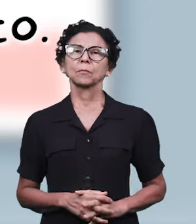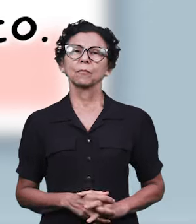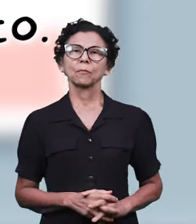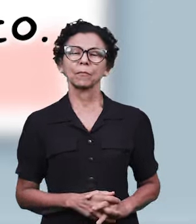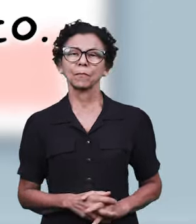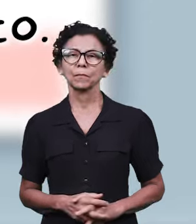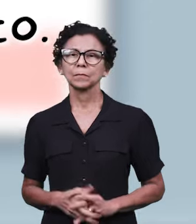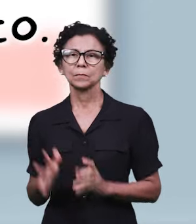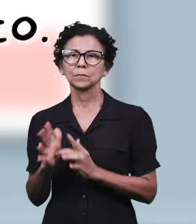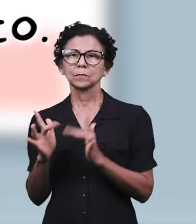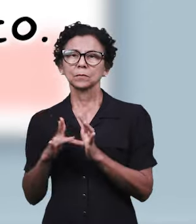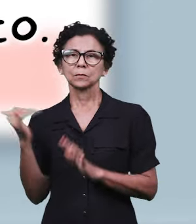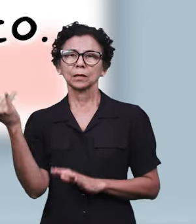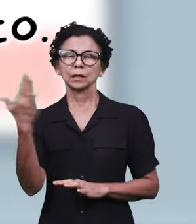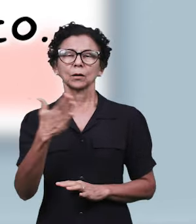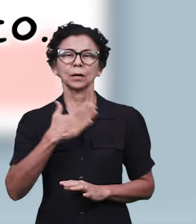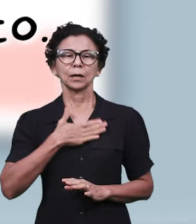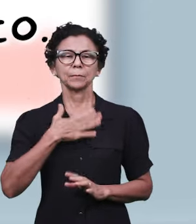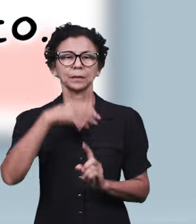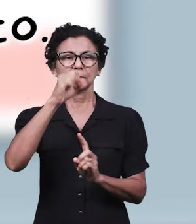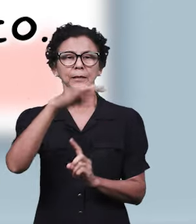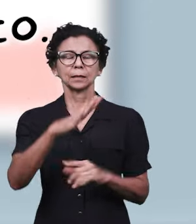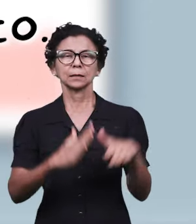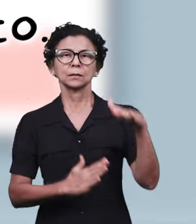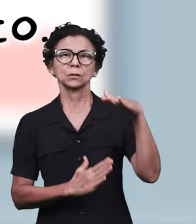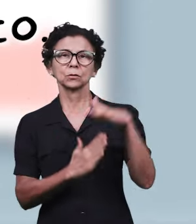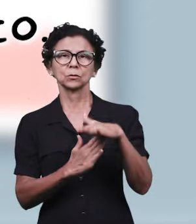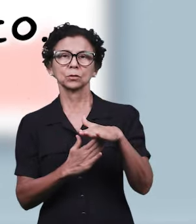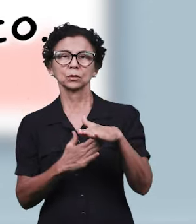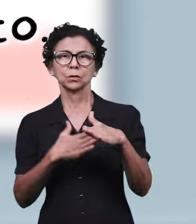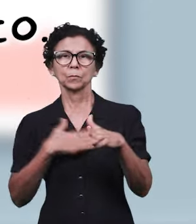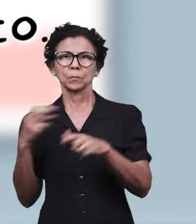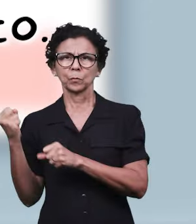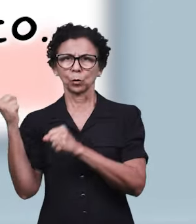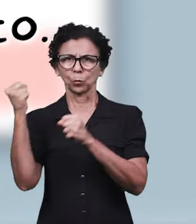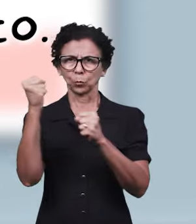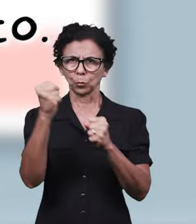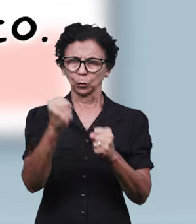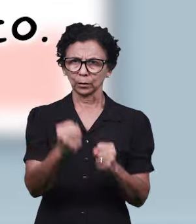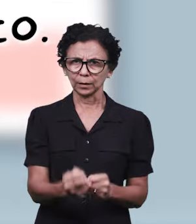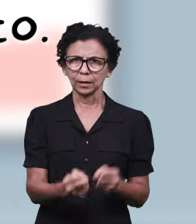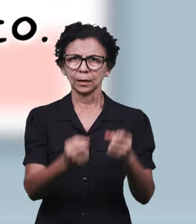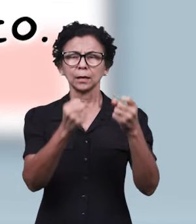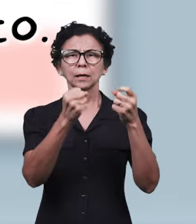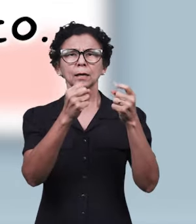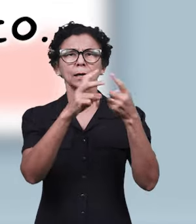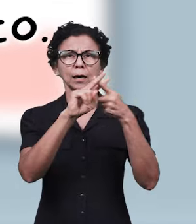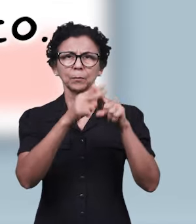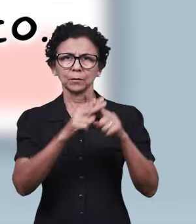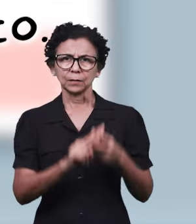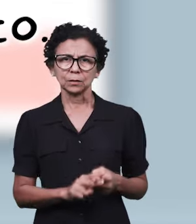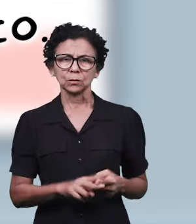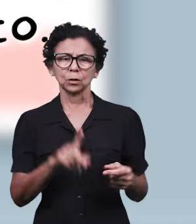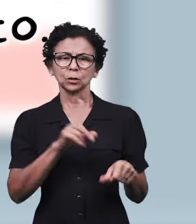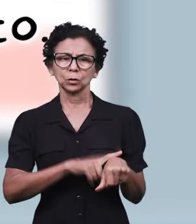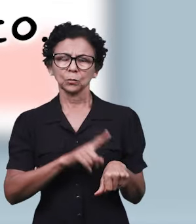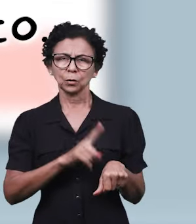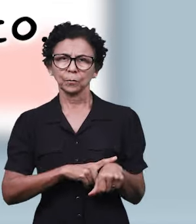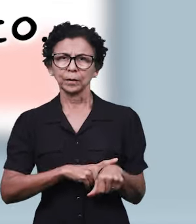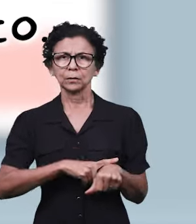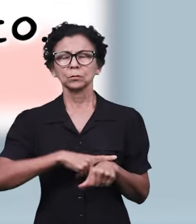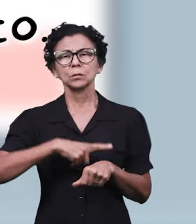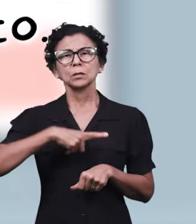graça te basta, porque o meu poder se aperfeiçoa na fraqueza. De boa vontade, pois, me gloriarei nas minhas